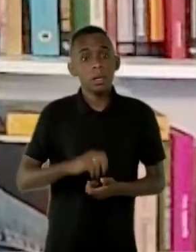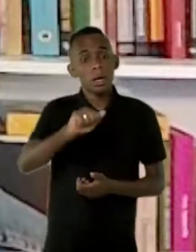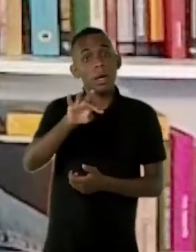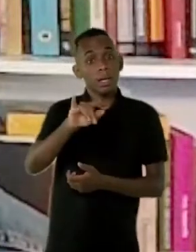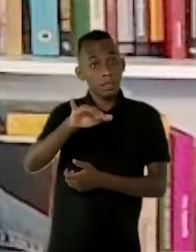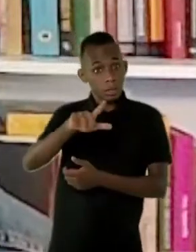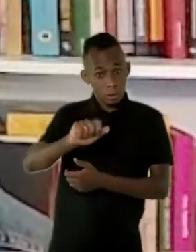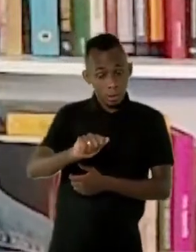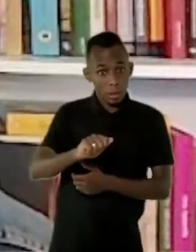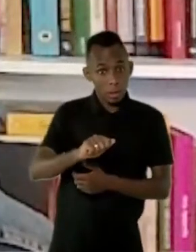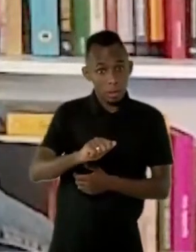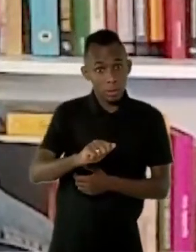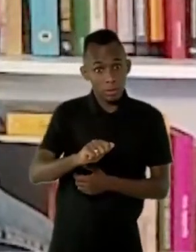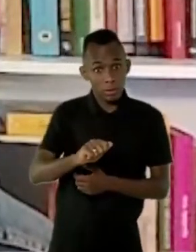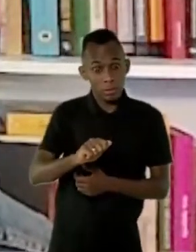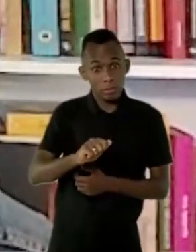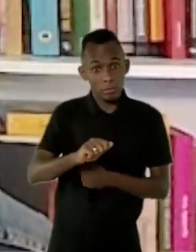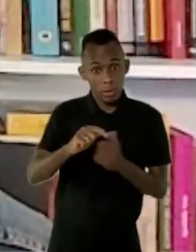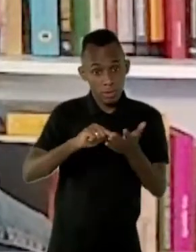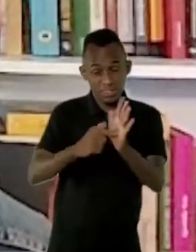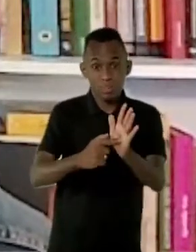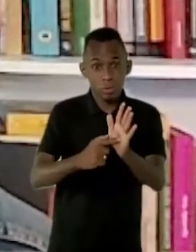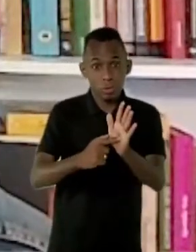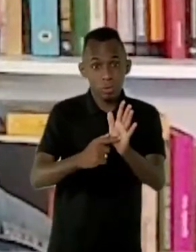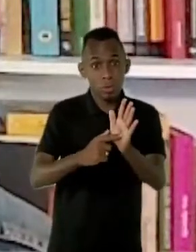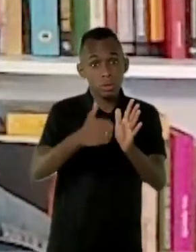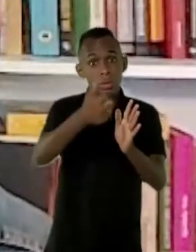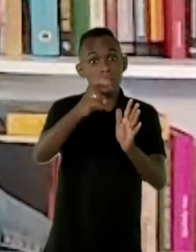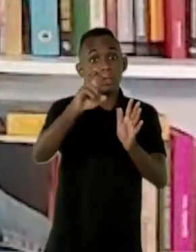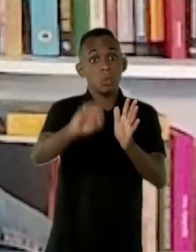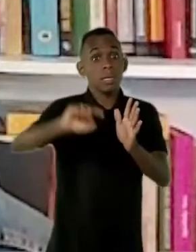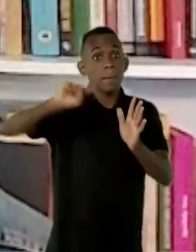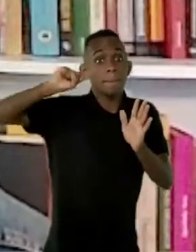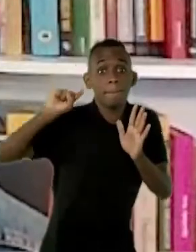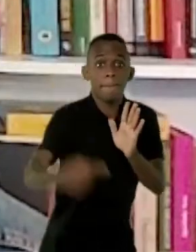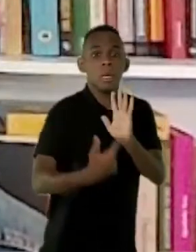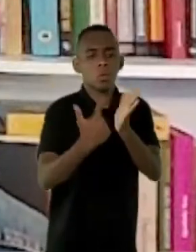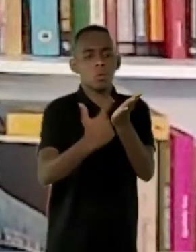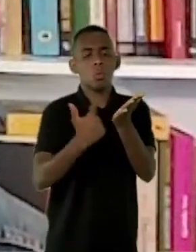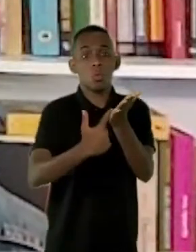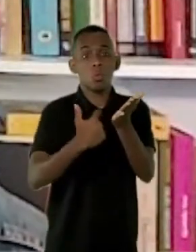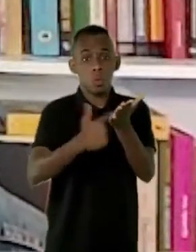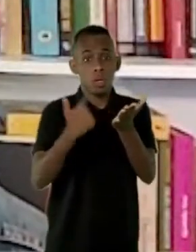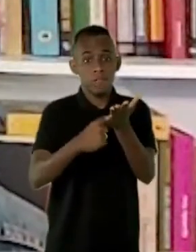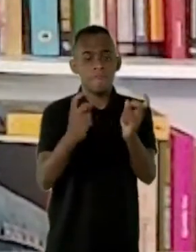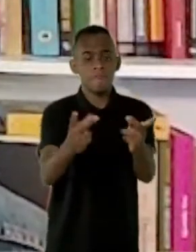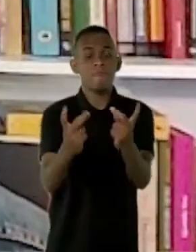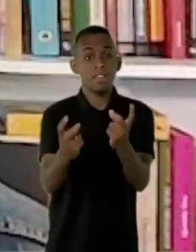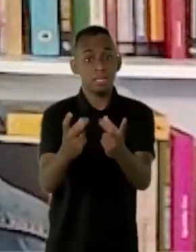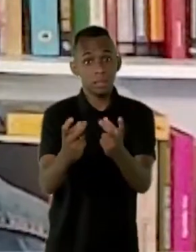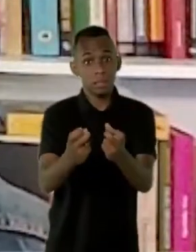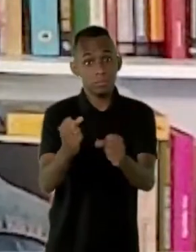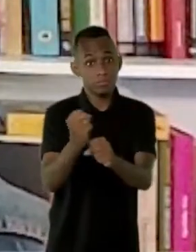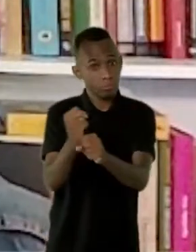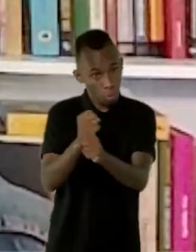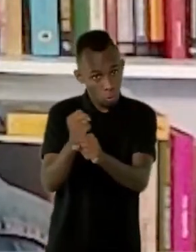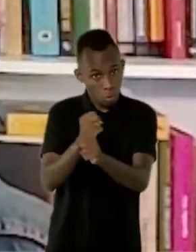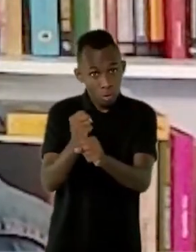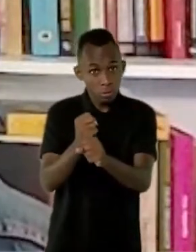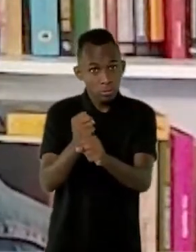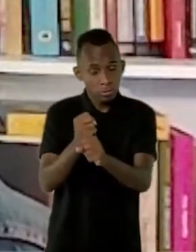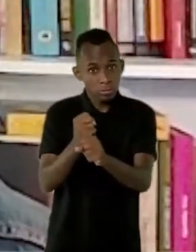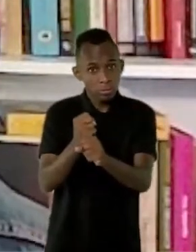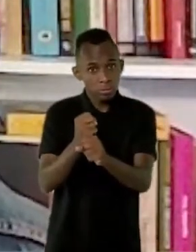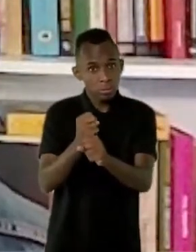menos 150 mil cópias do Quarto de Despejo por ano, da Carolina. Então, assim, a Carolina está